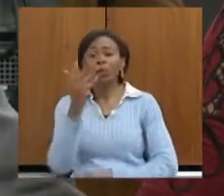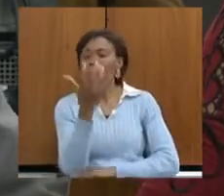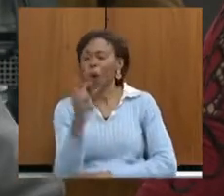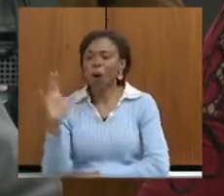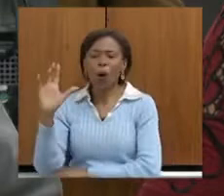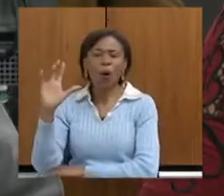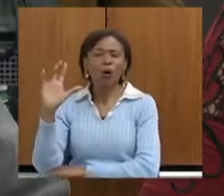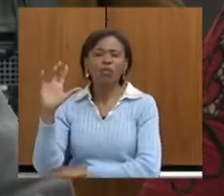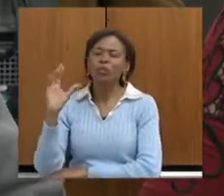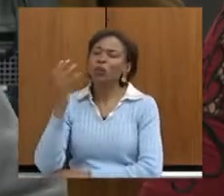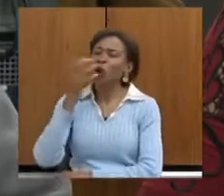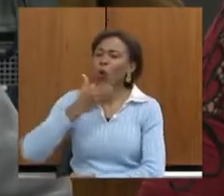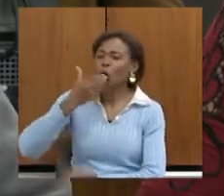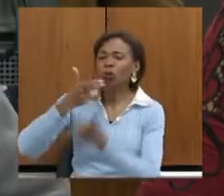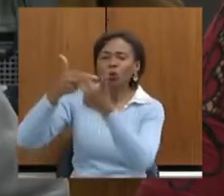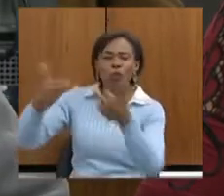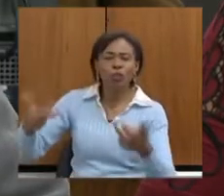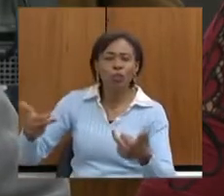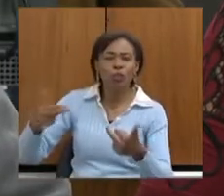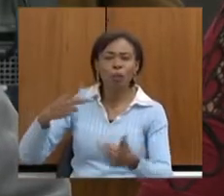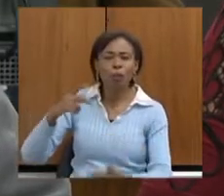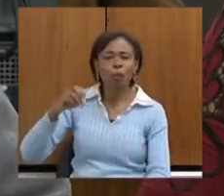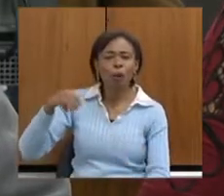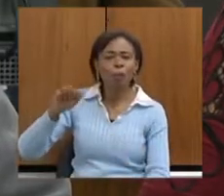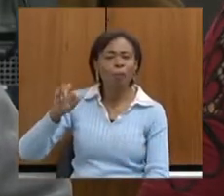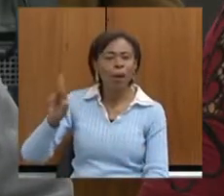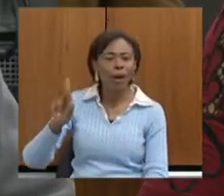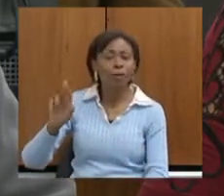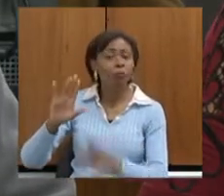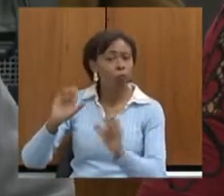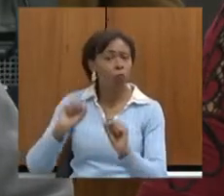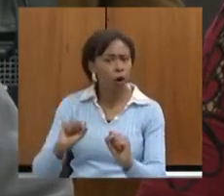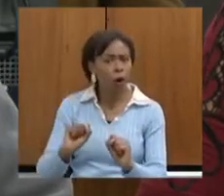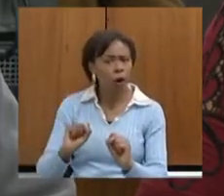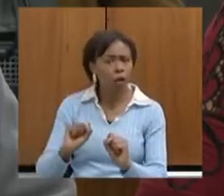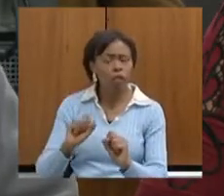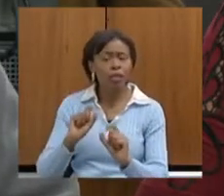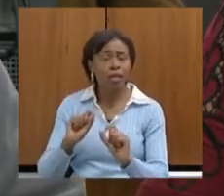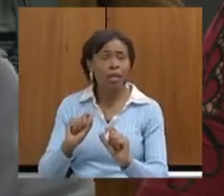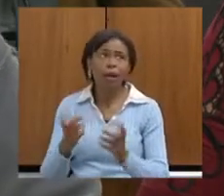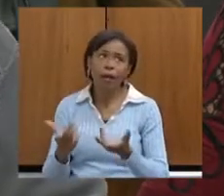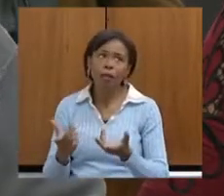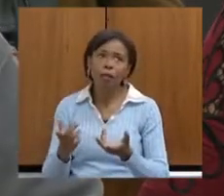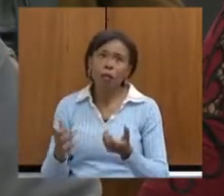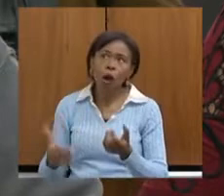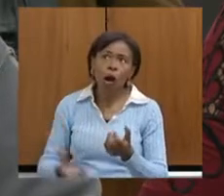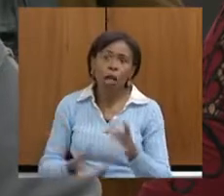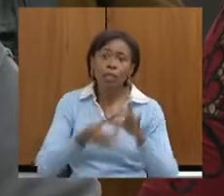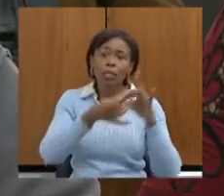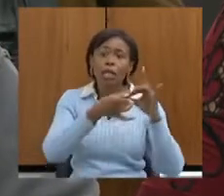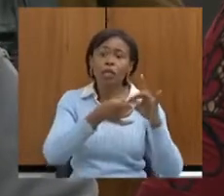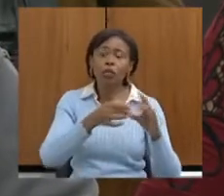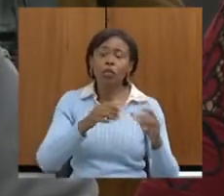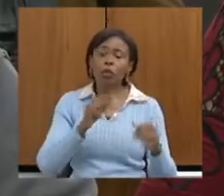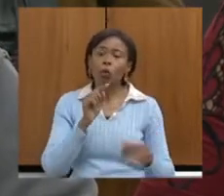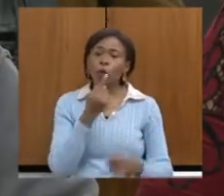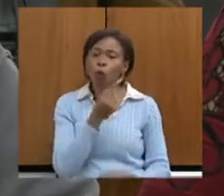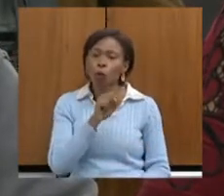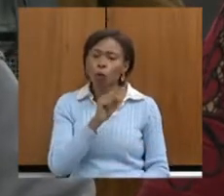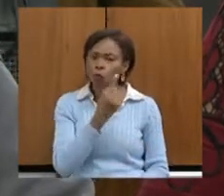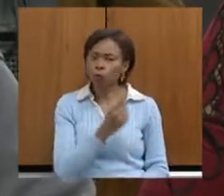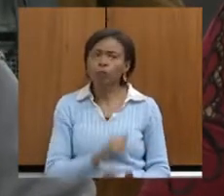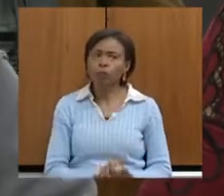a reativação Econômica né a mulher trouxe o tio Pomar Então esse dinheiro do Pomar pode vir de forma coletiva